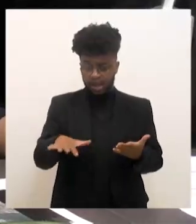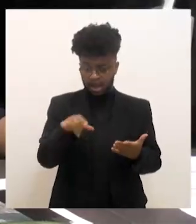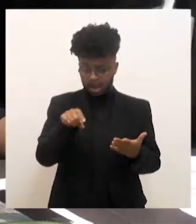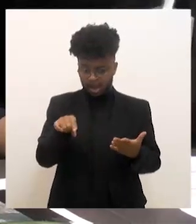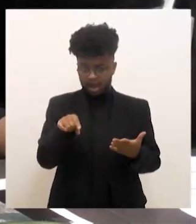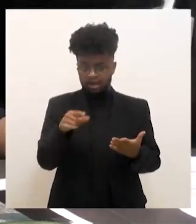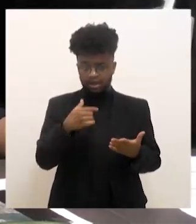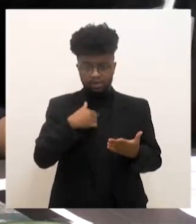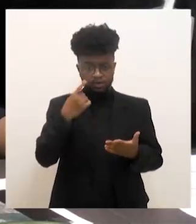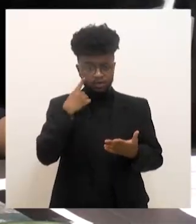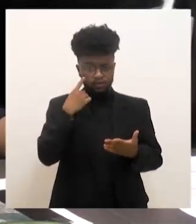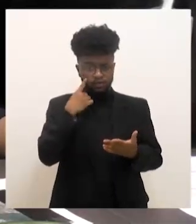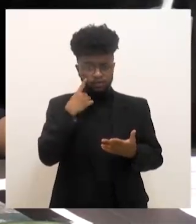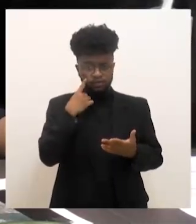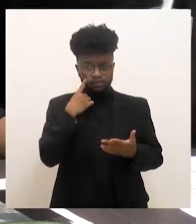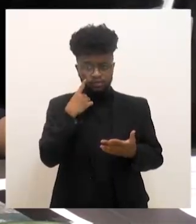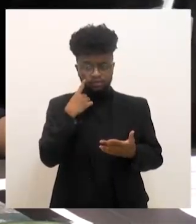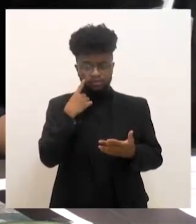estou vendo, seria